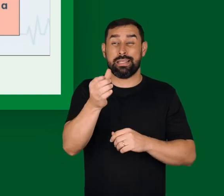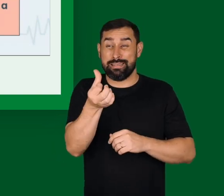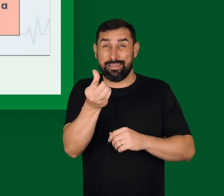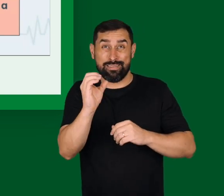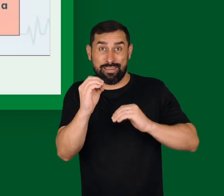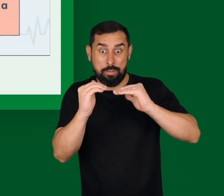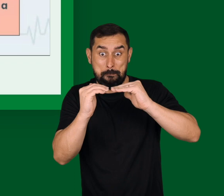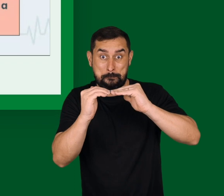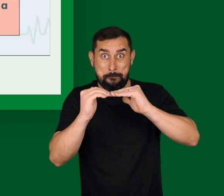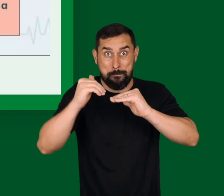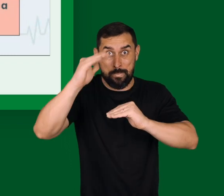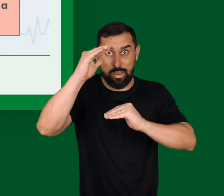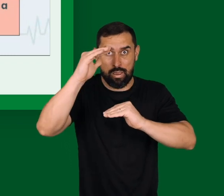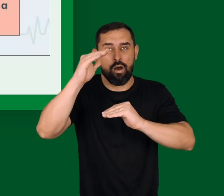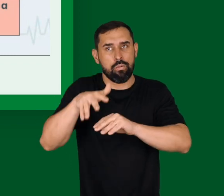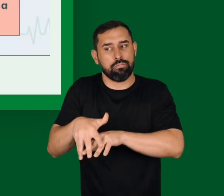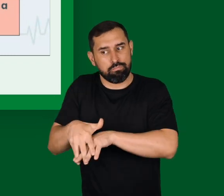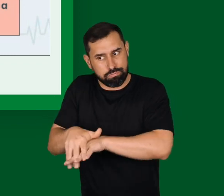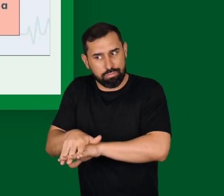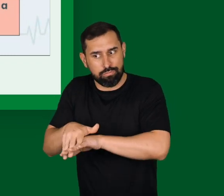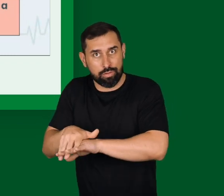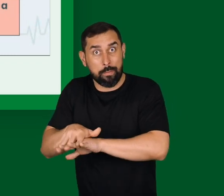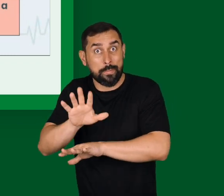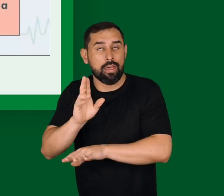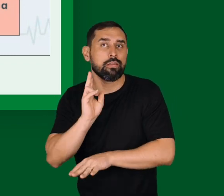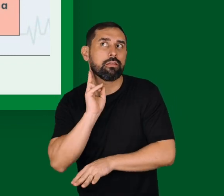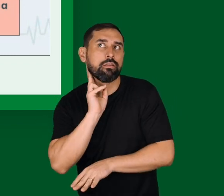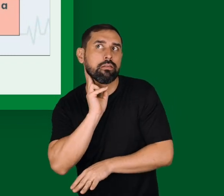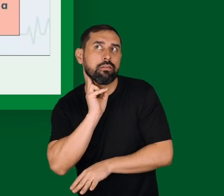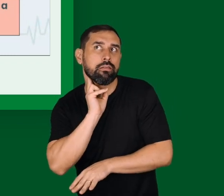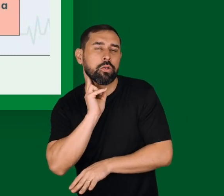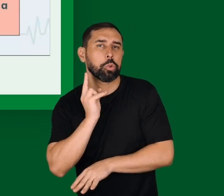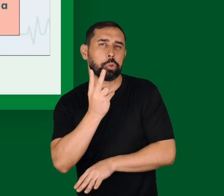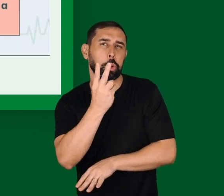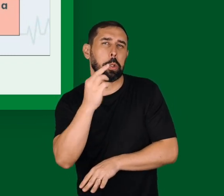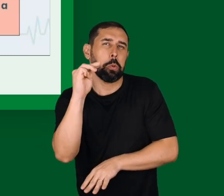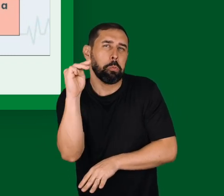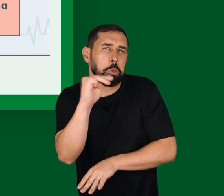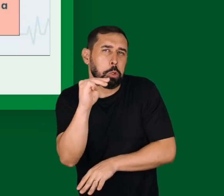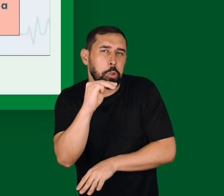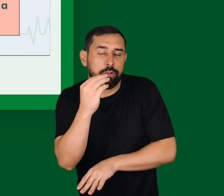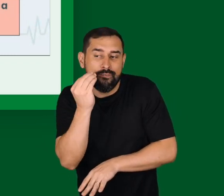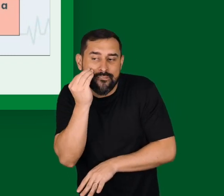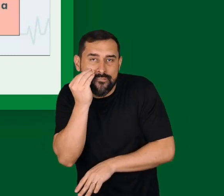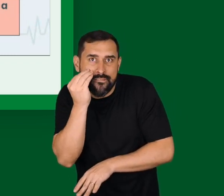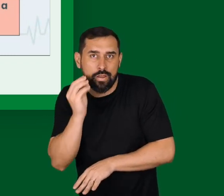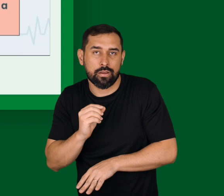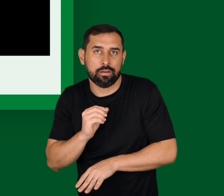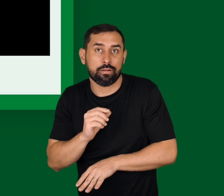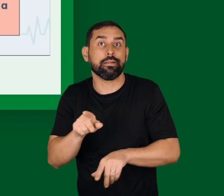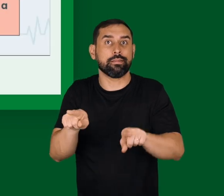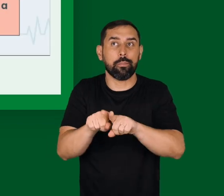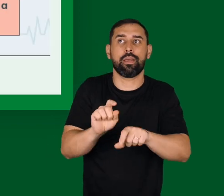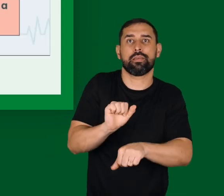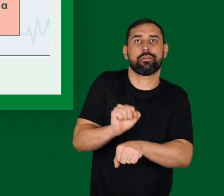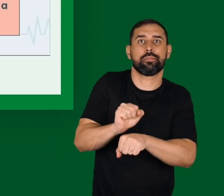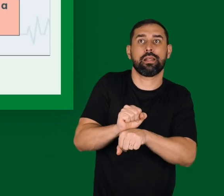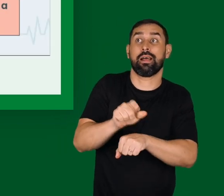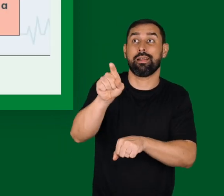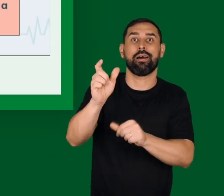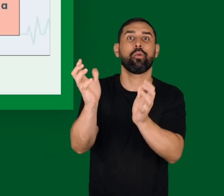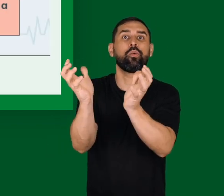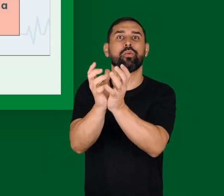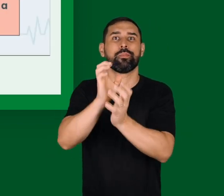acima de 60 batimentos, a gente vai continuar o RCP, vai checar o pulso a cada minuto, a cada 2 minutos e